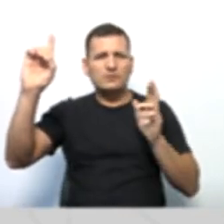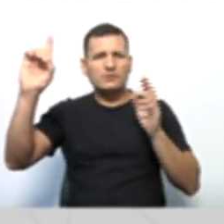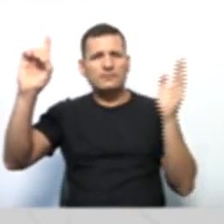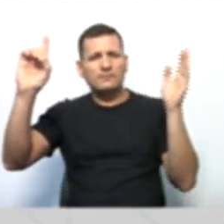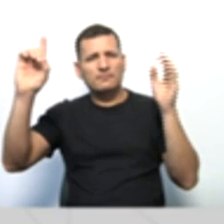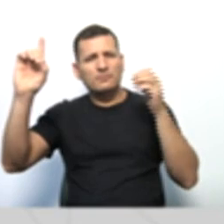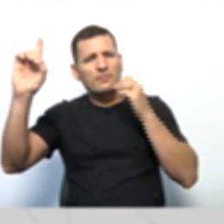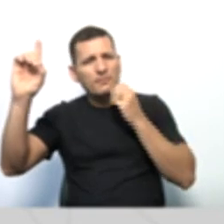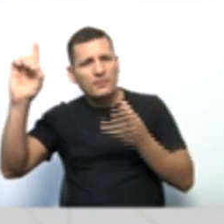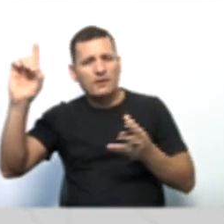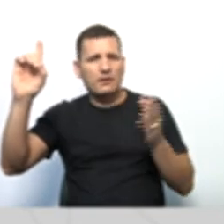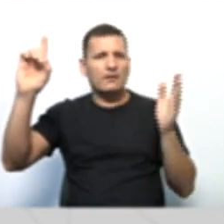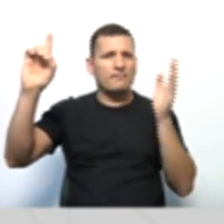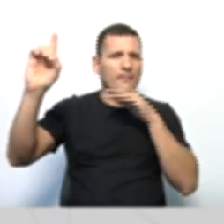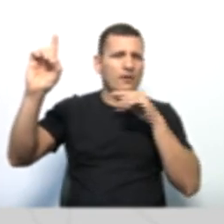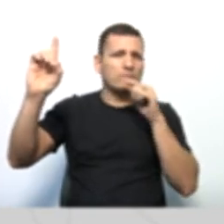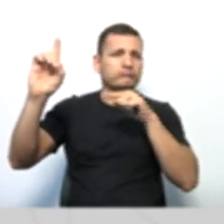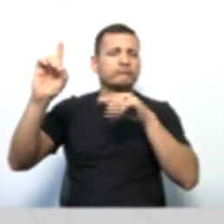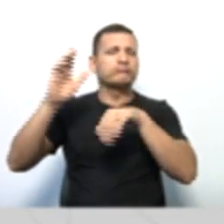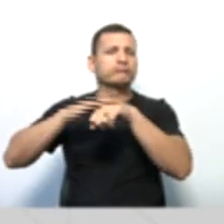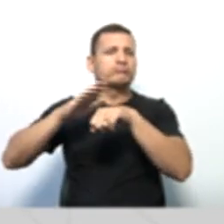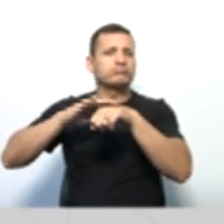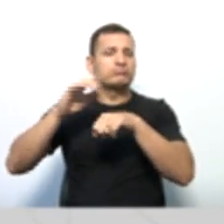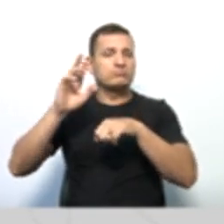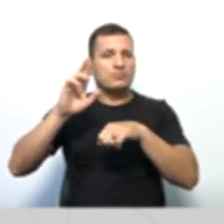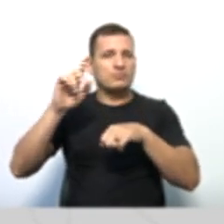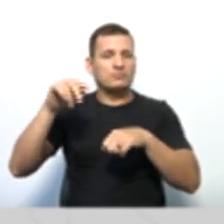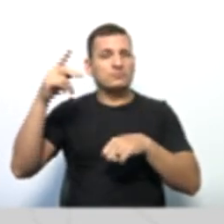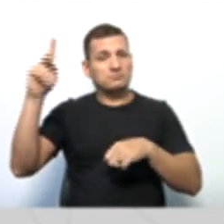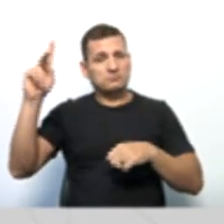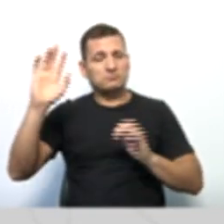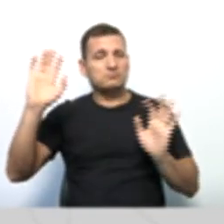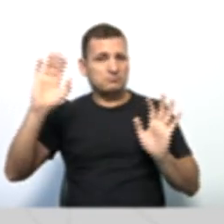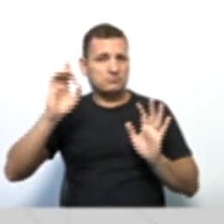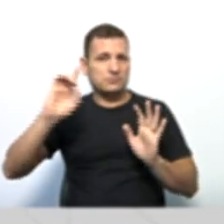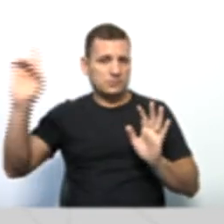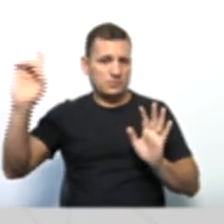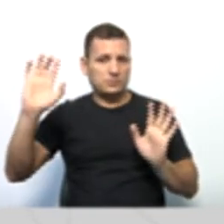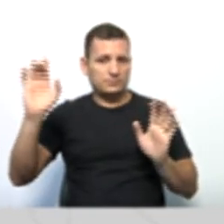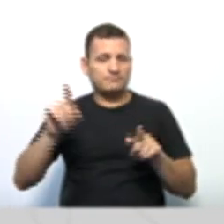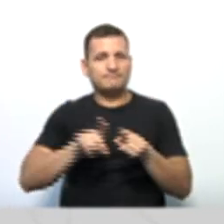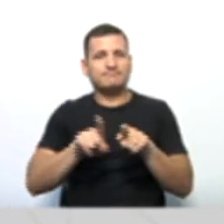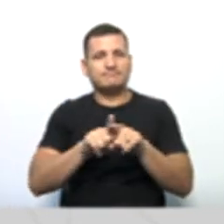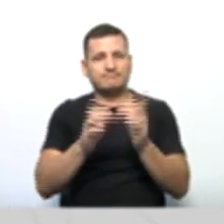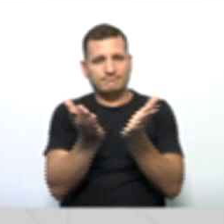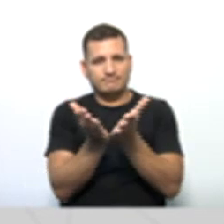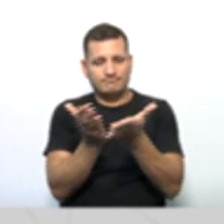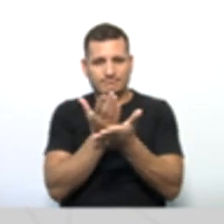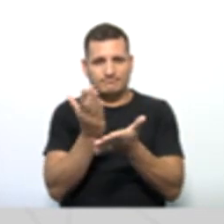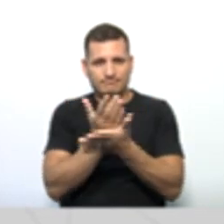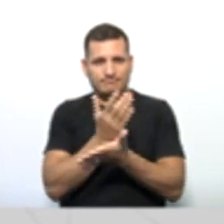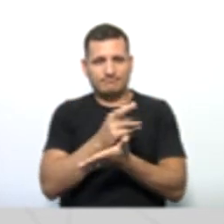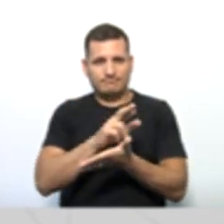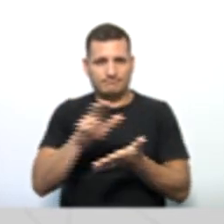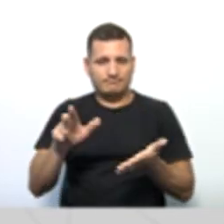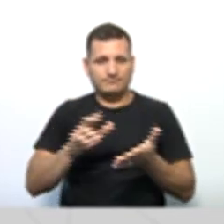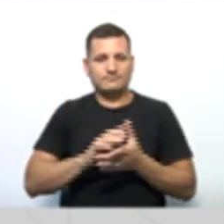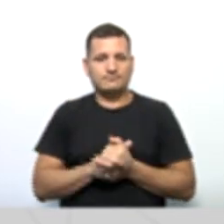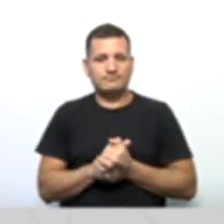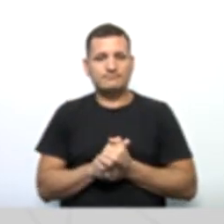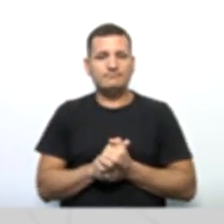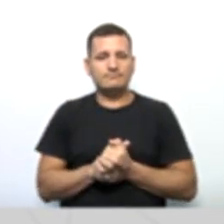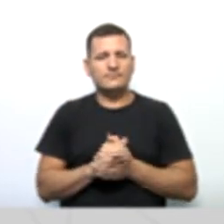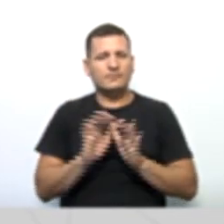era a divindade que se revelava através dos líderes religiosos do tempo e das Sagradas Escrituras. A ideia